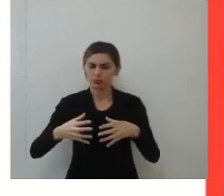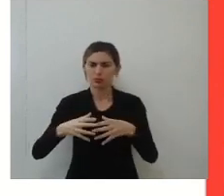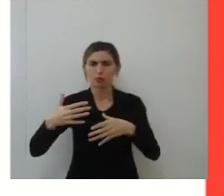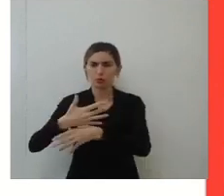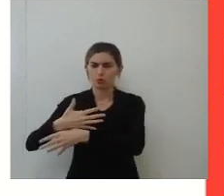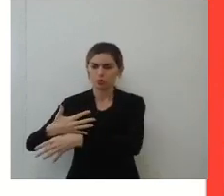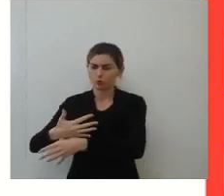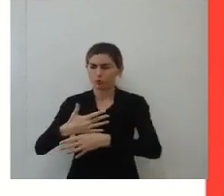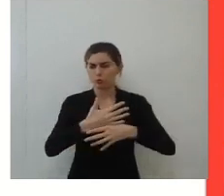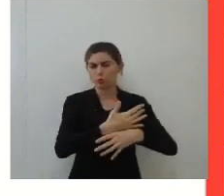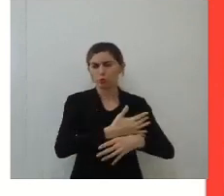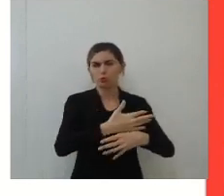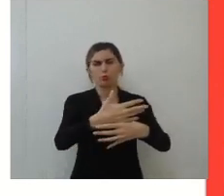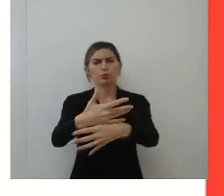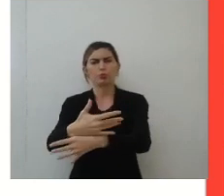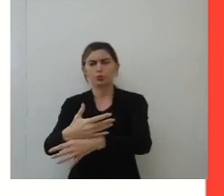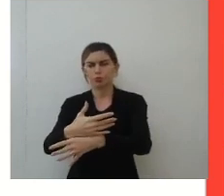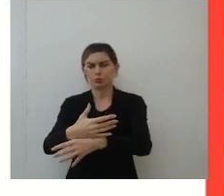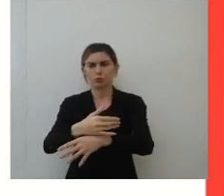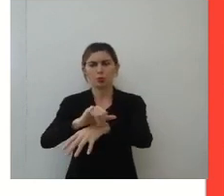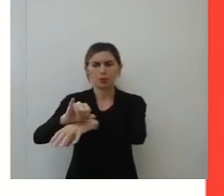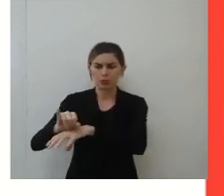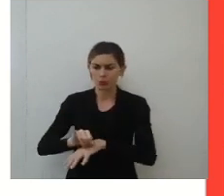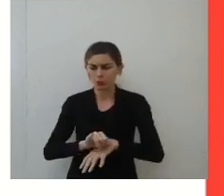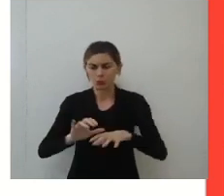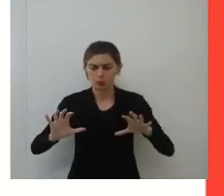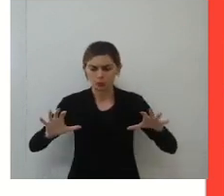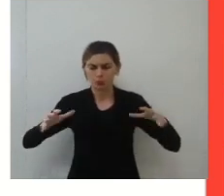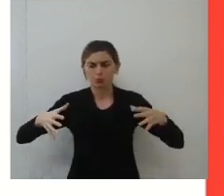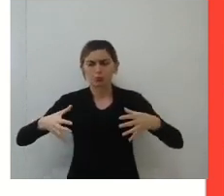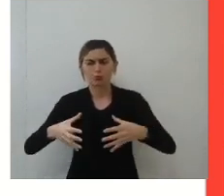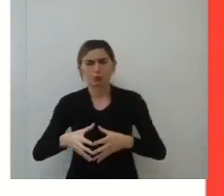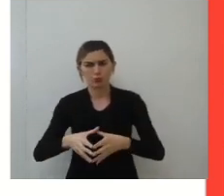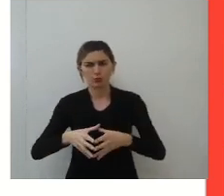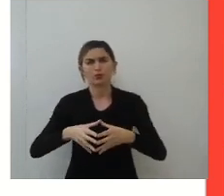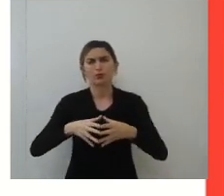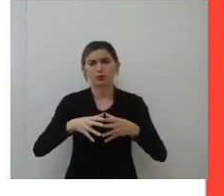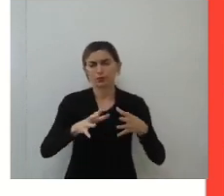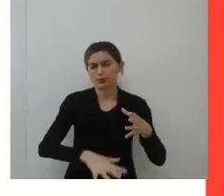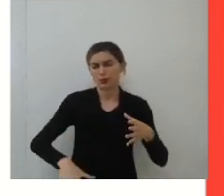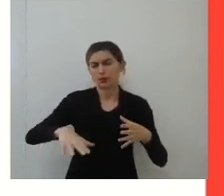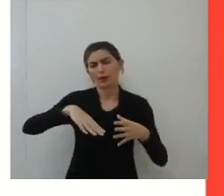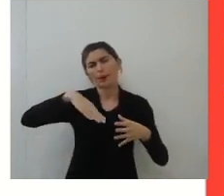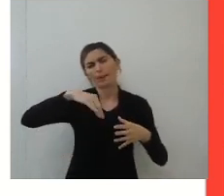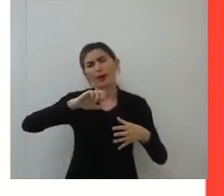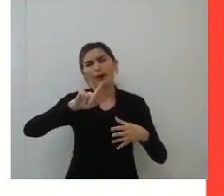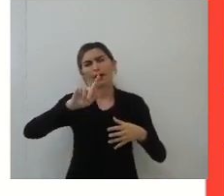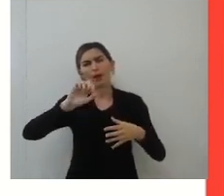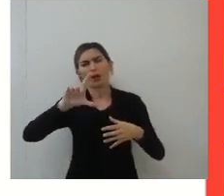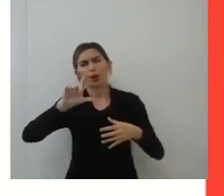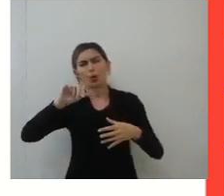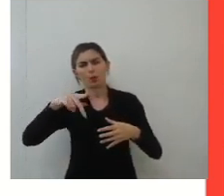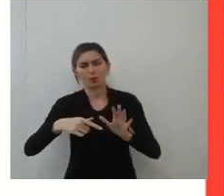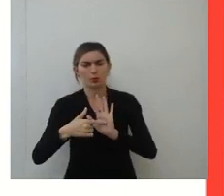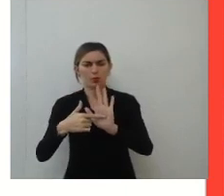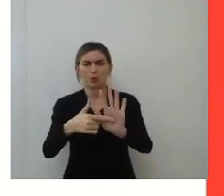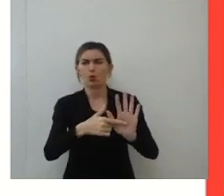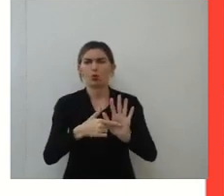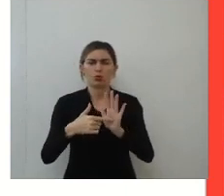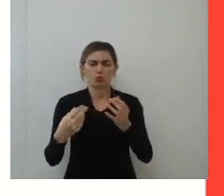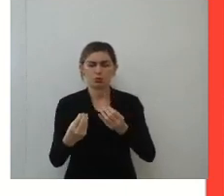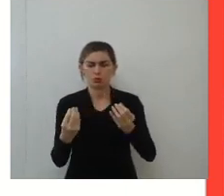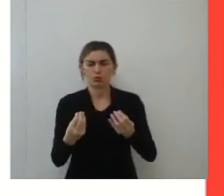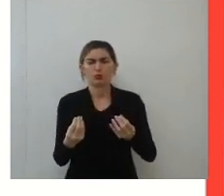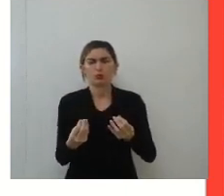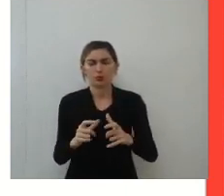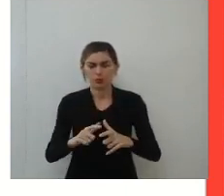entre duas ou mais metrópoles ou regiões metropolitanas. Só que as megalópolis, elas apresentam uma estrutura